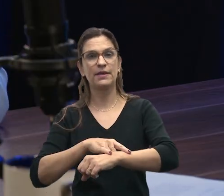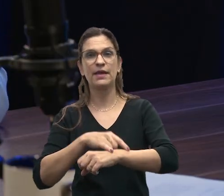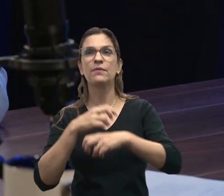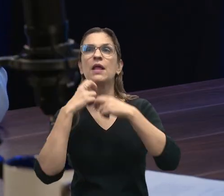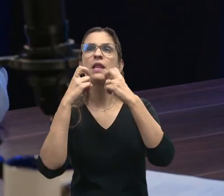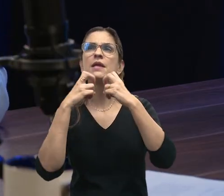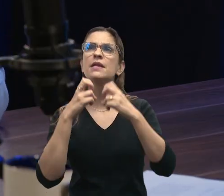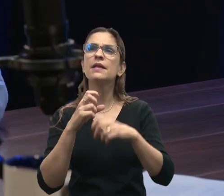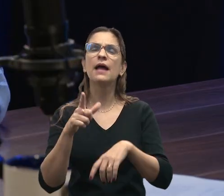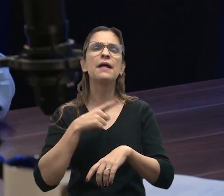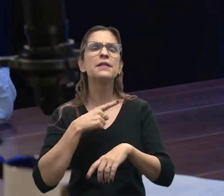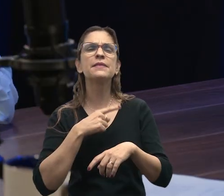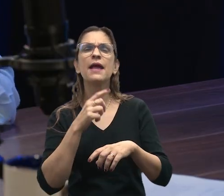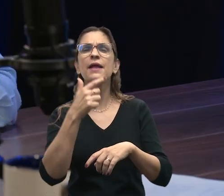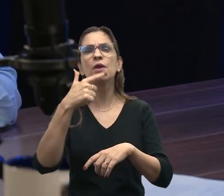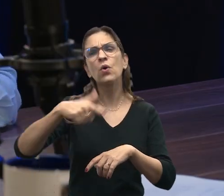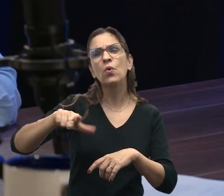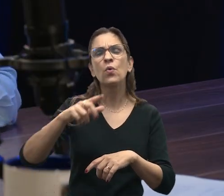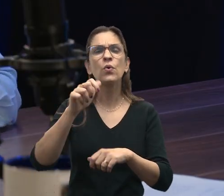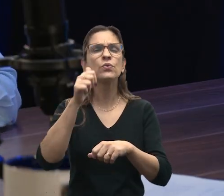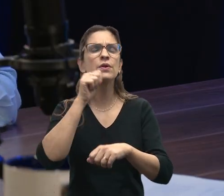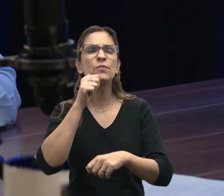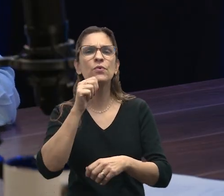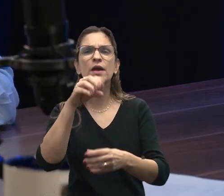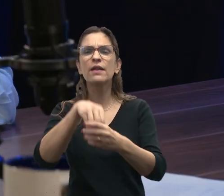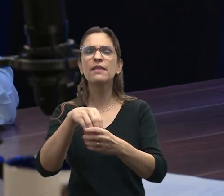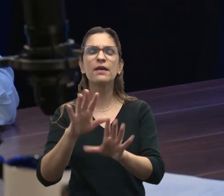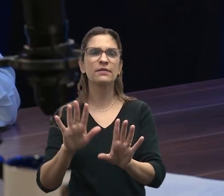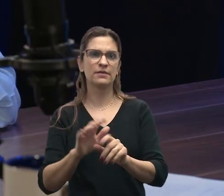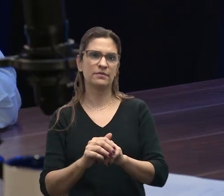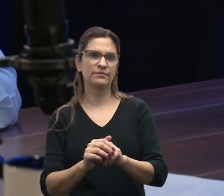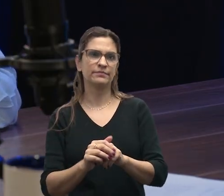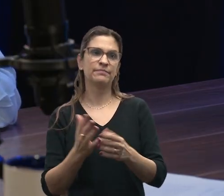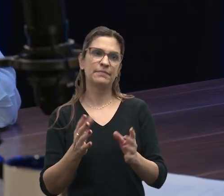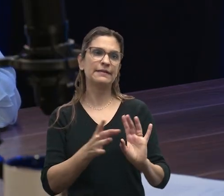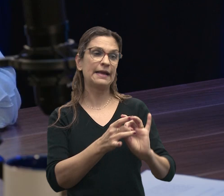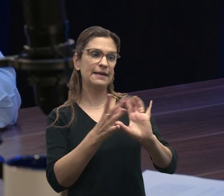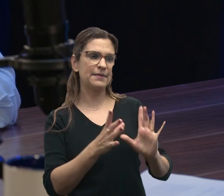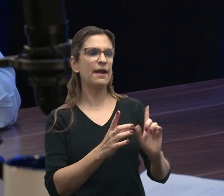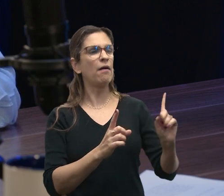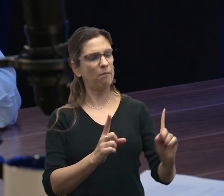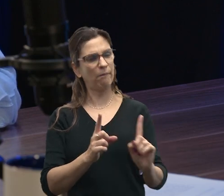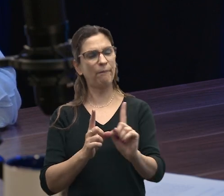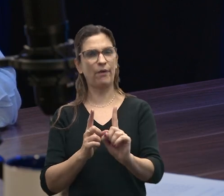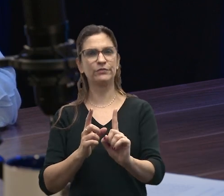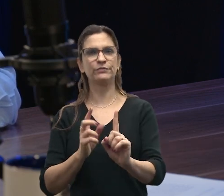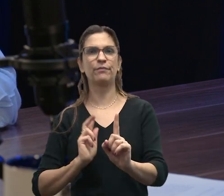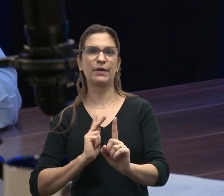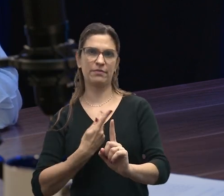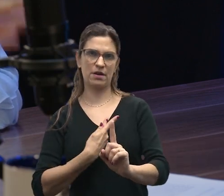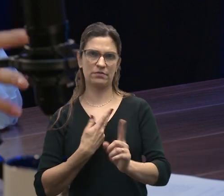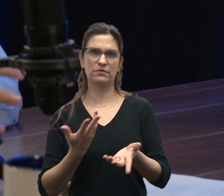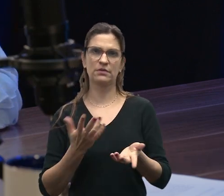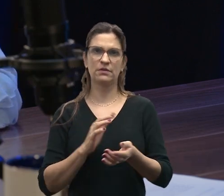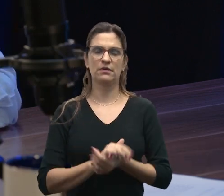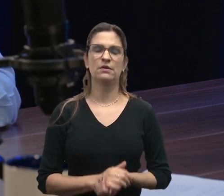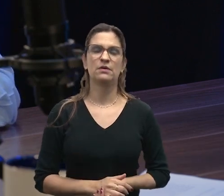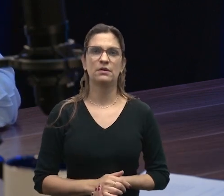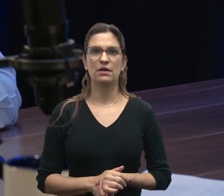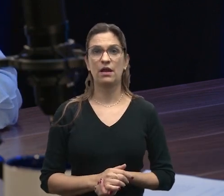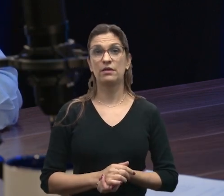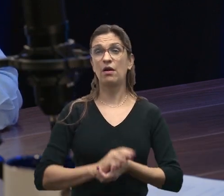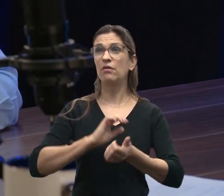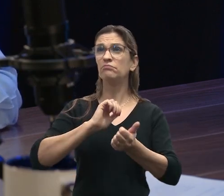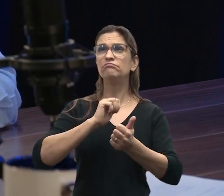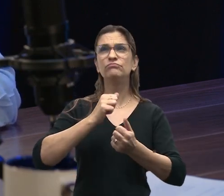entrar. Então, isso é uma lesão ao direito dela. Então, se a gente tivesse um conselho, ajudava, passa nas políticas de esporte, passa